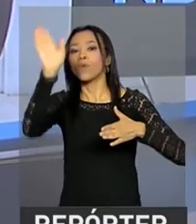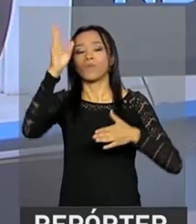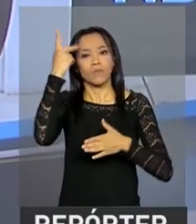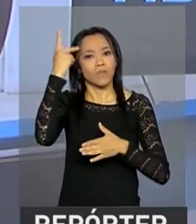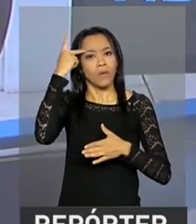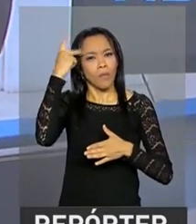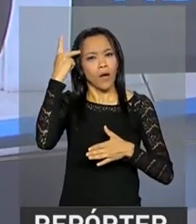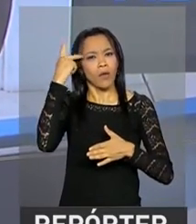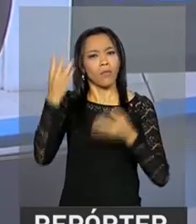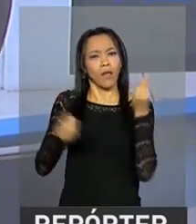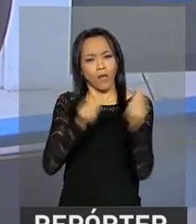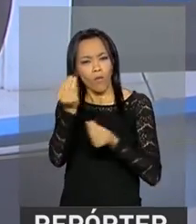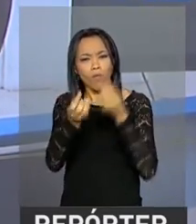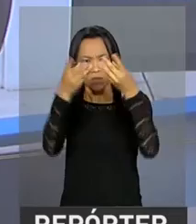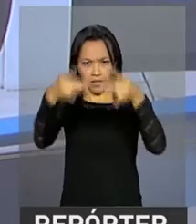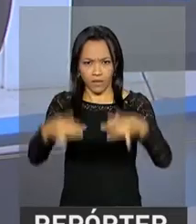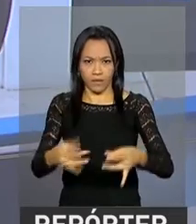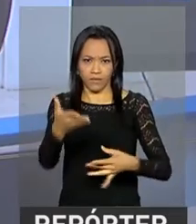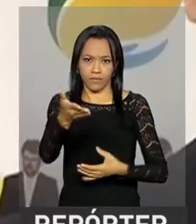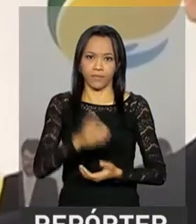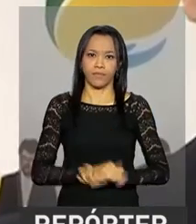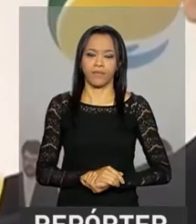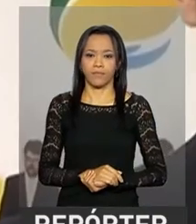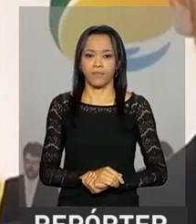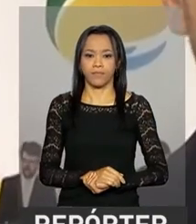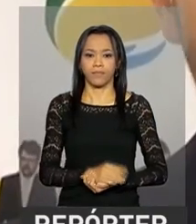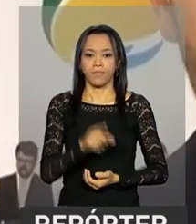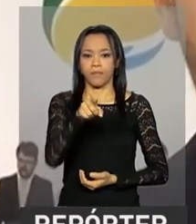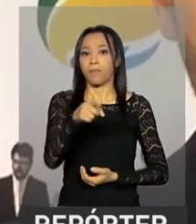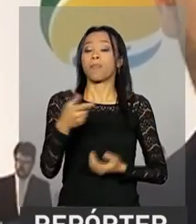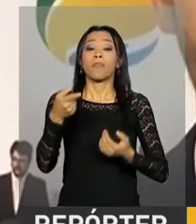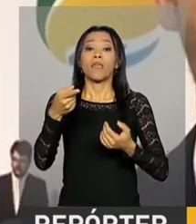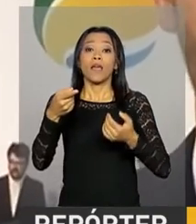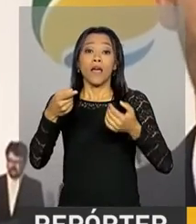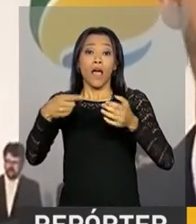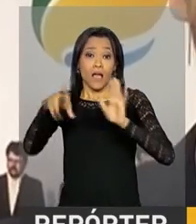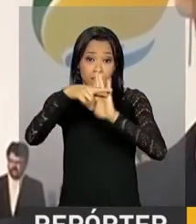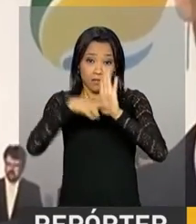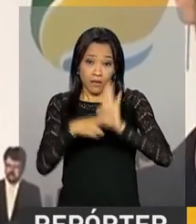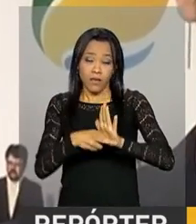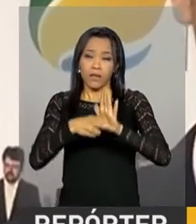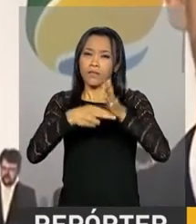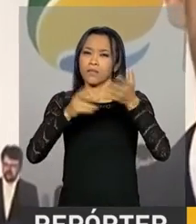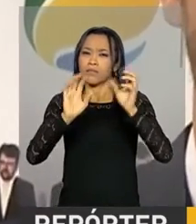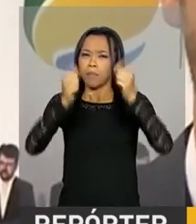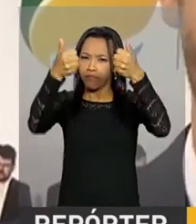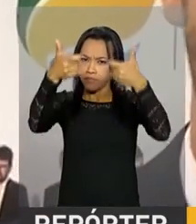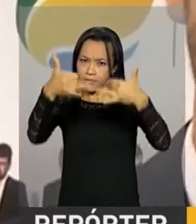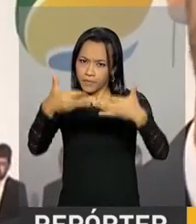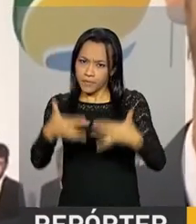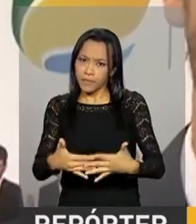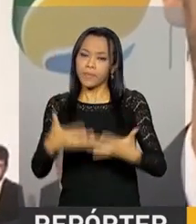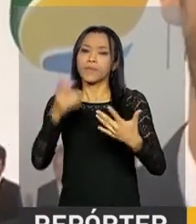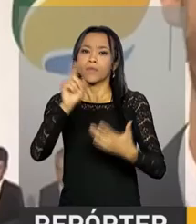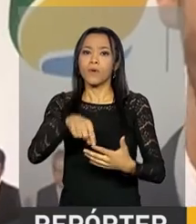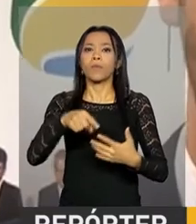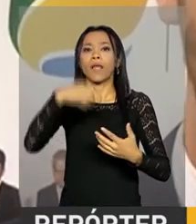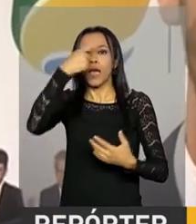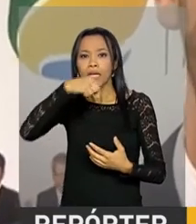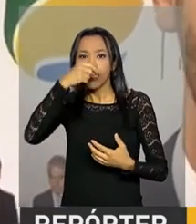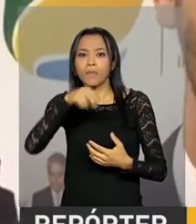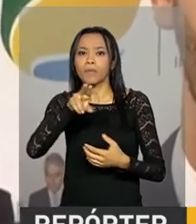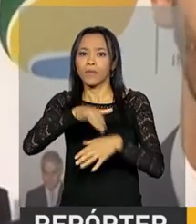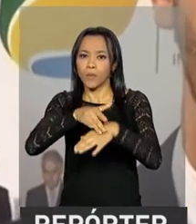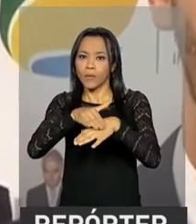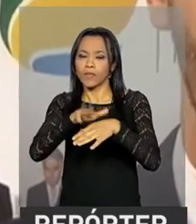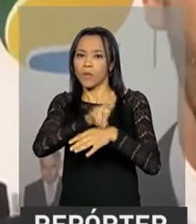josé luiz filho tem os detalhes da instrução normativa para melhorar a prevenção à gripe aviária está assinada durante uma reunião